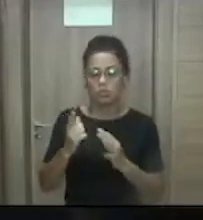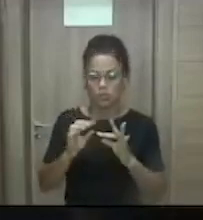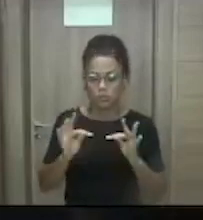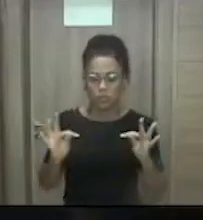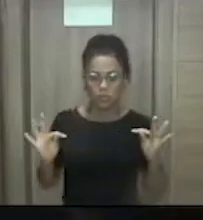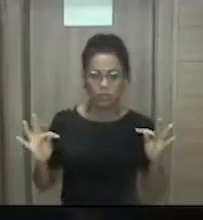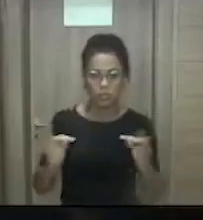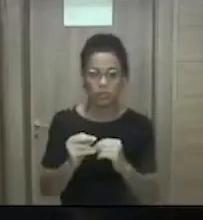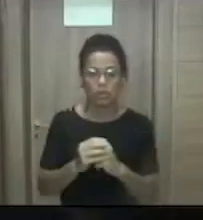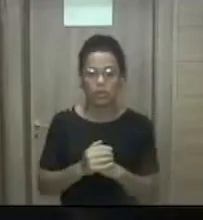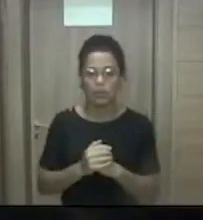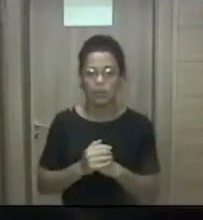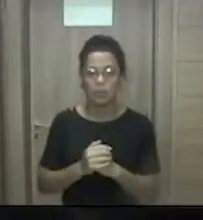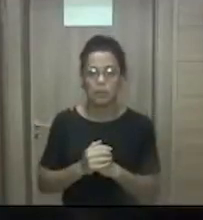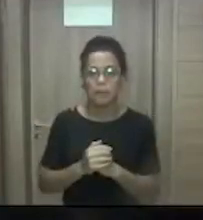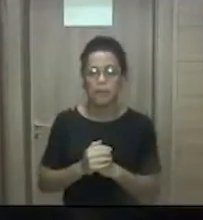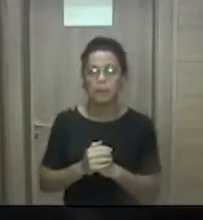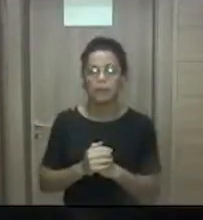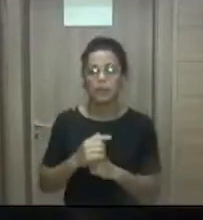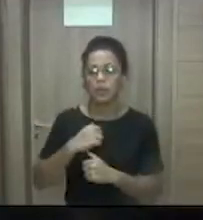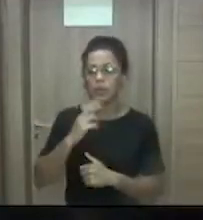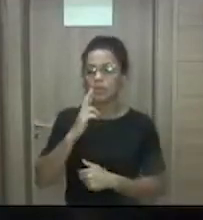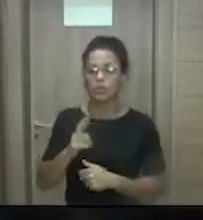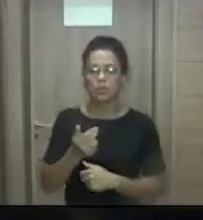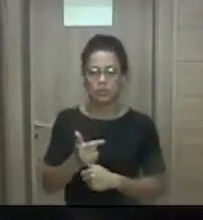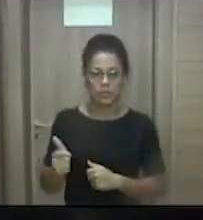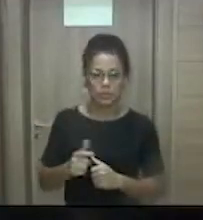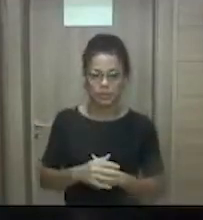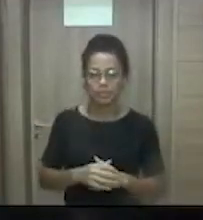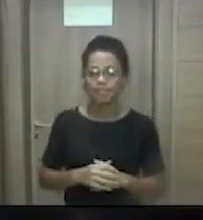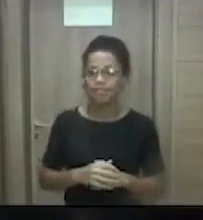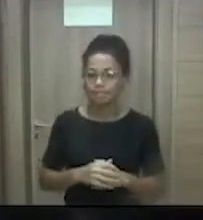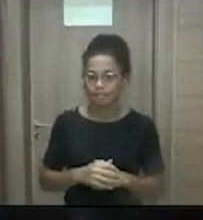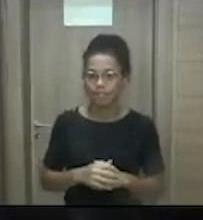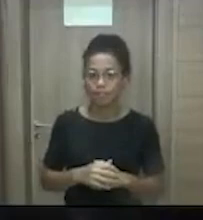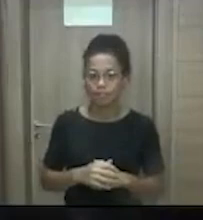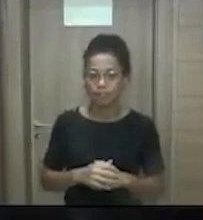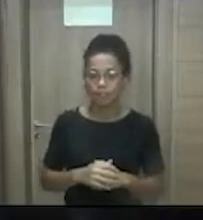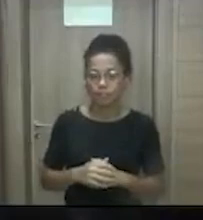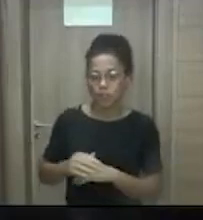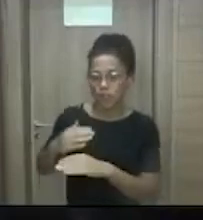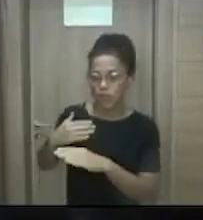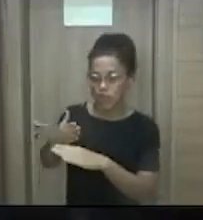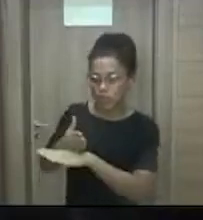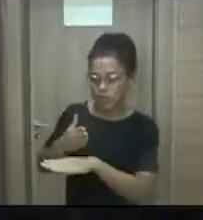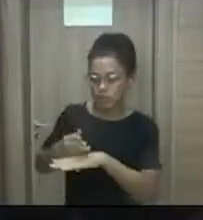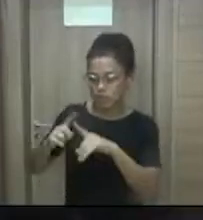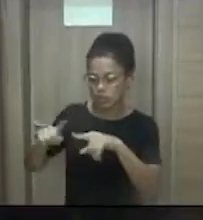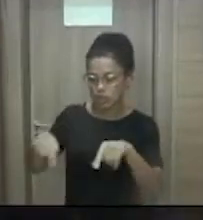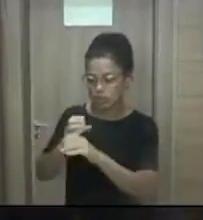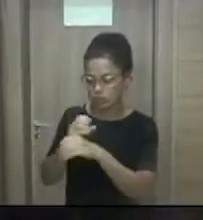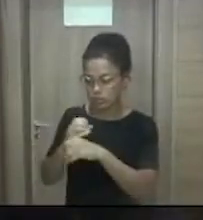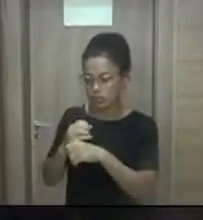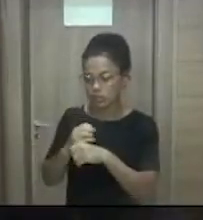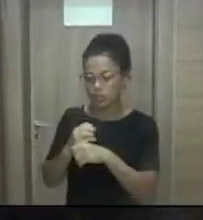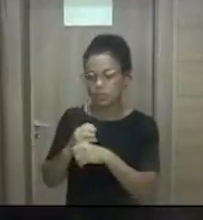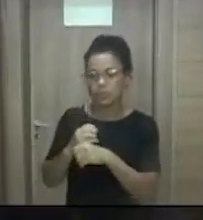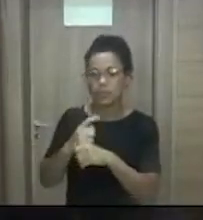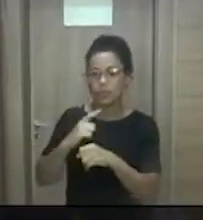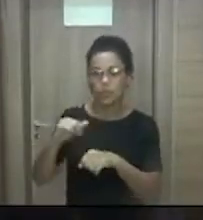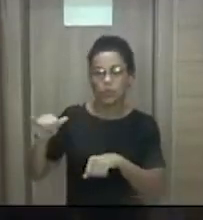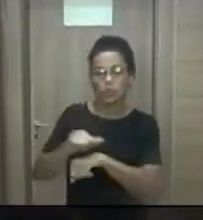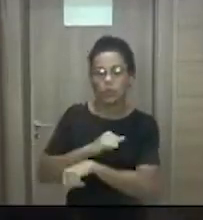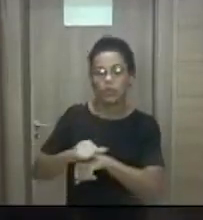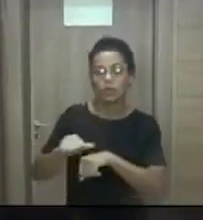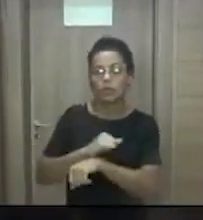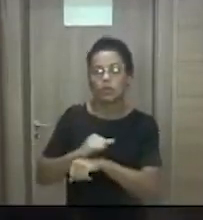parte da atenção primária. Então, eu não tenho uma resposta para isso. Em relação ao acesso ao laboratório privado, eu uso essa estratégia de